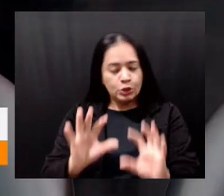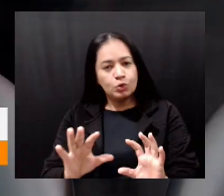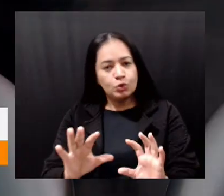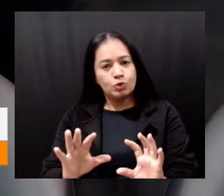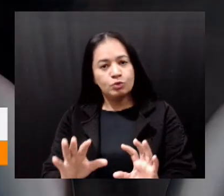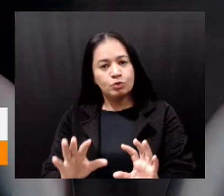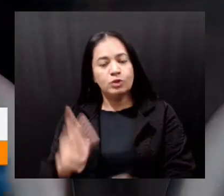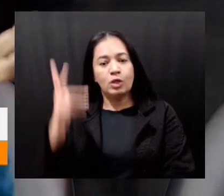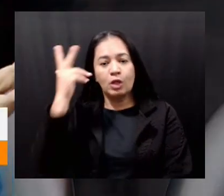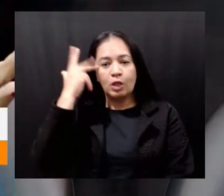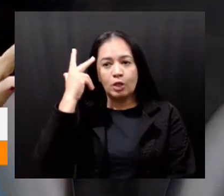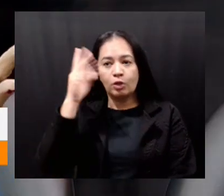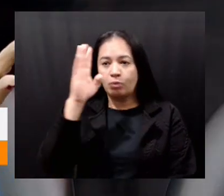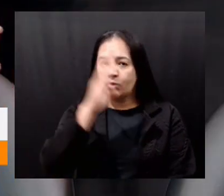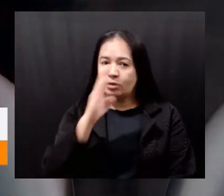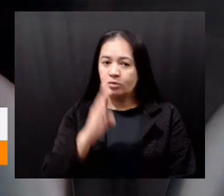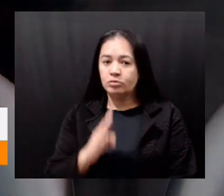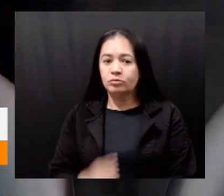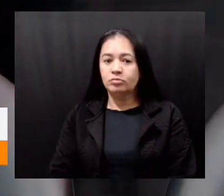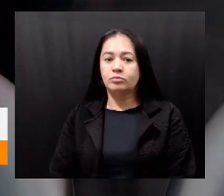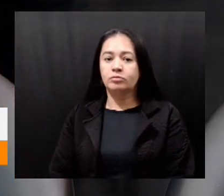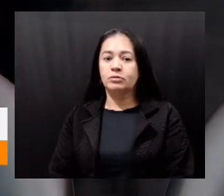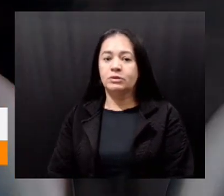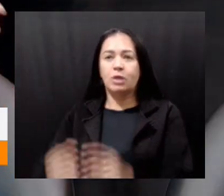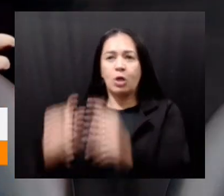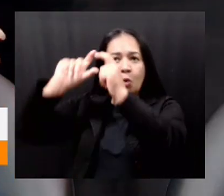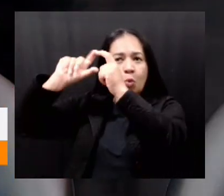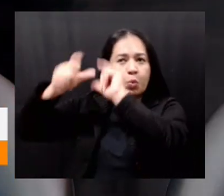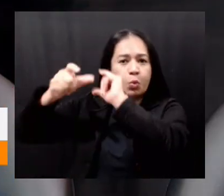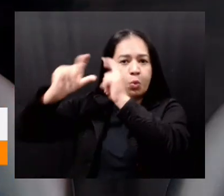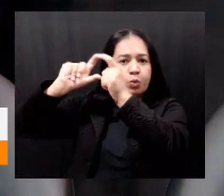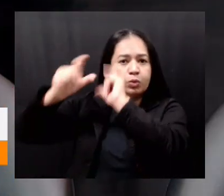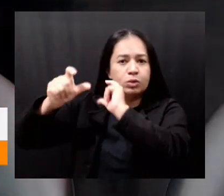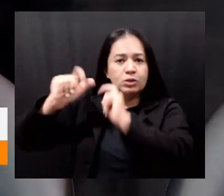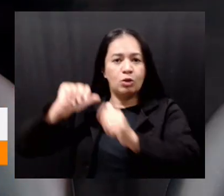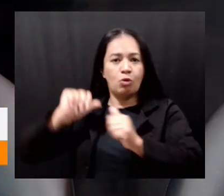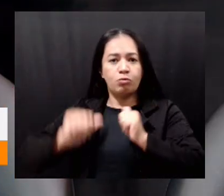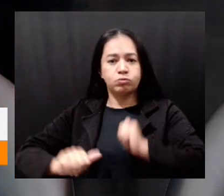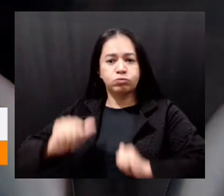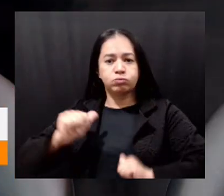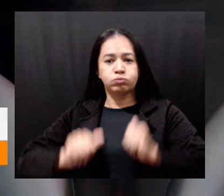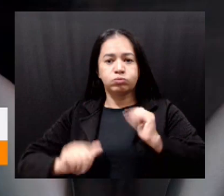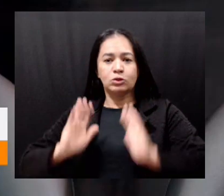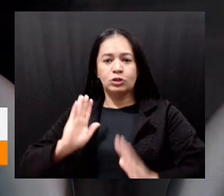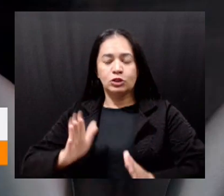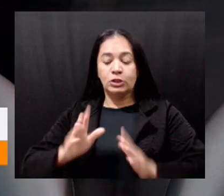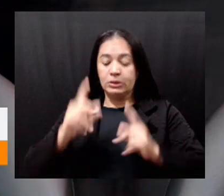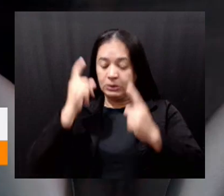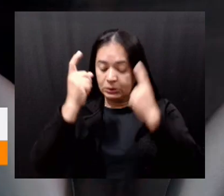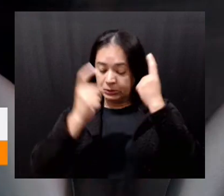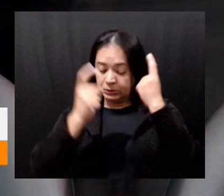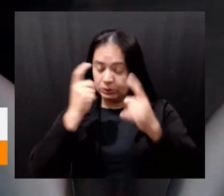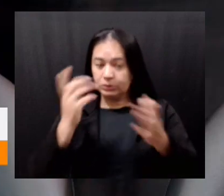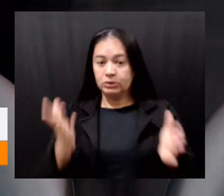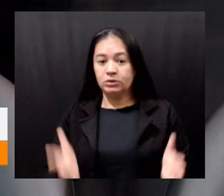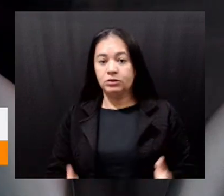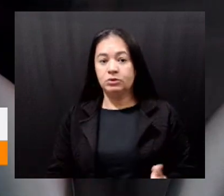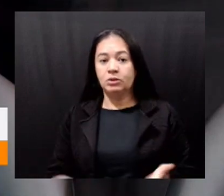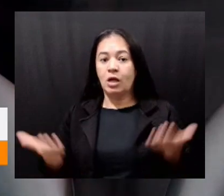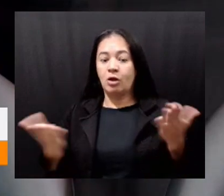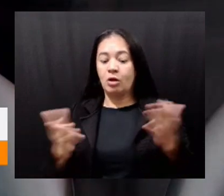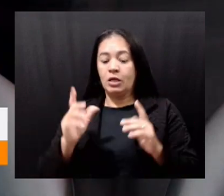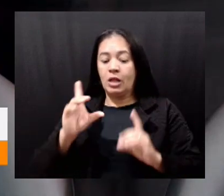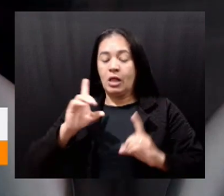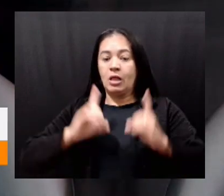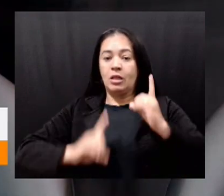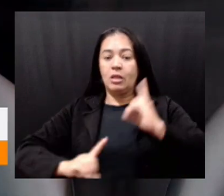Brasil, os transtornos de ansiedade, né? Que é já algo preocupante. E a depressão, ela